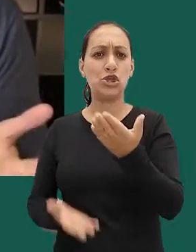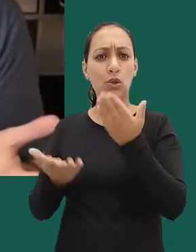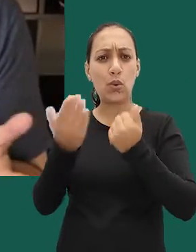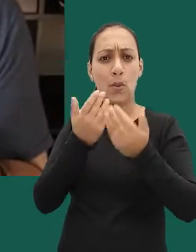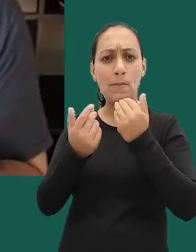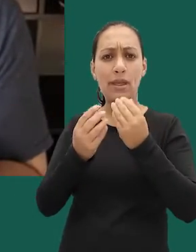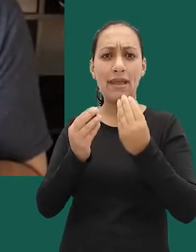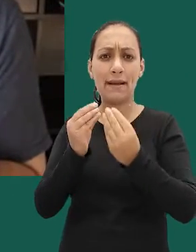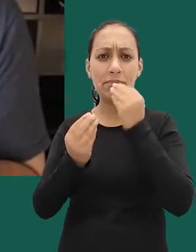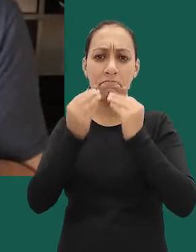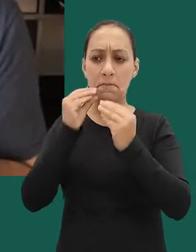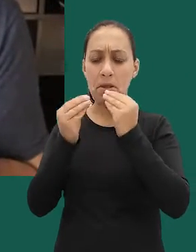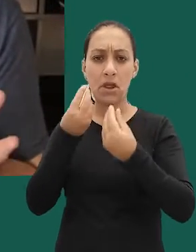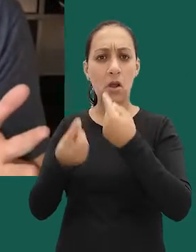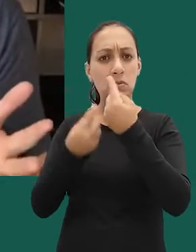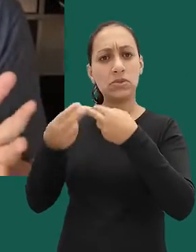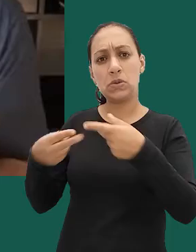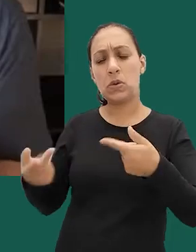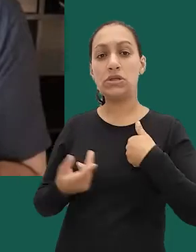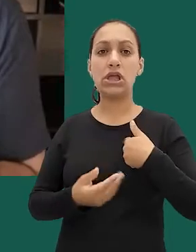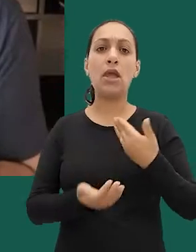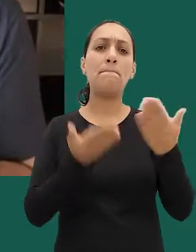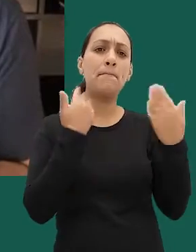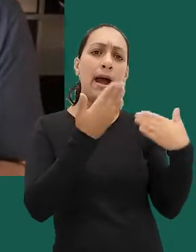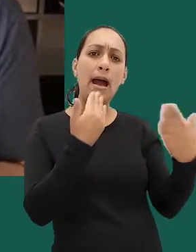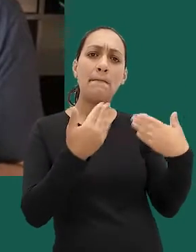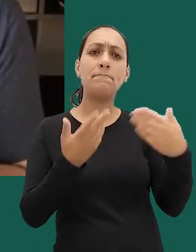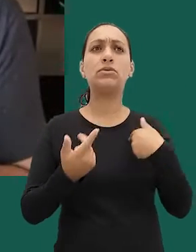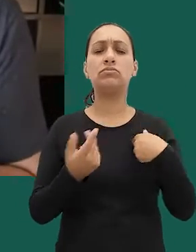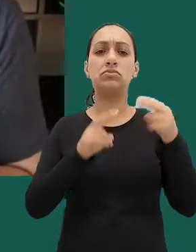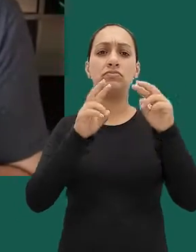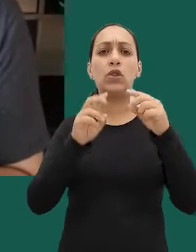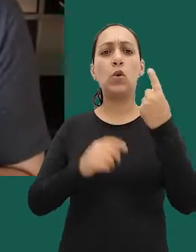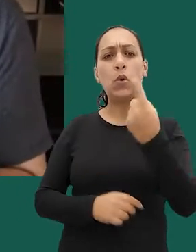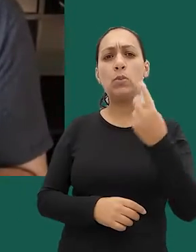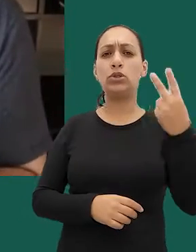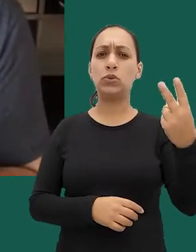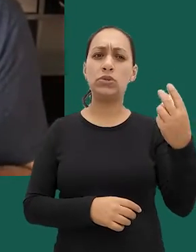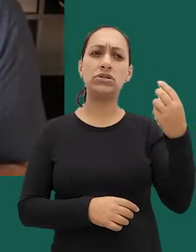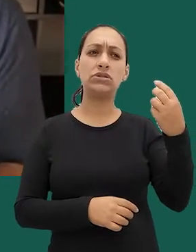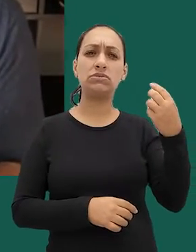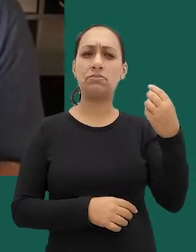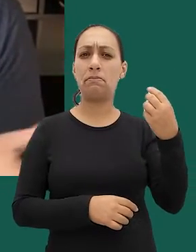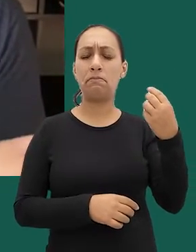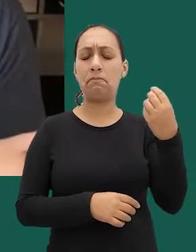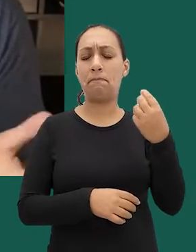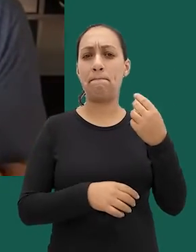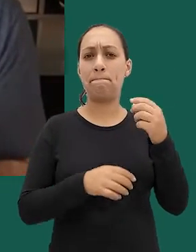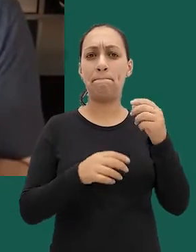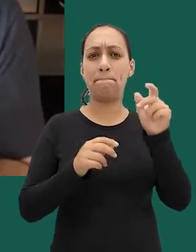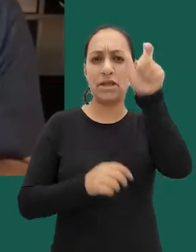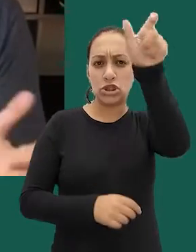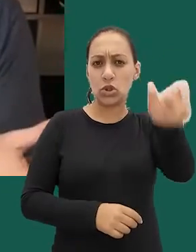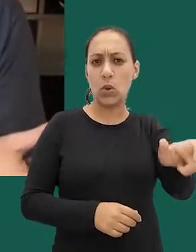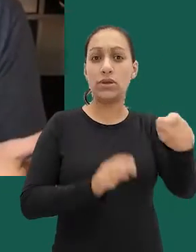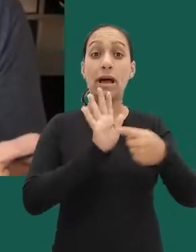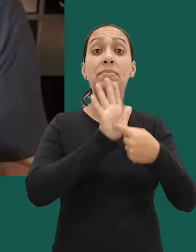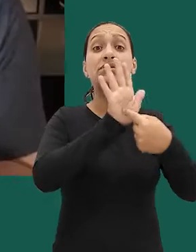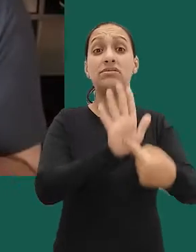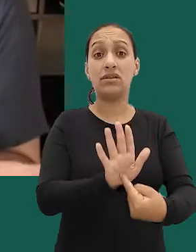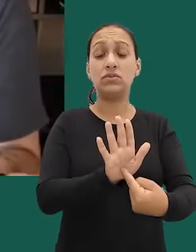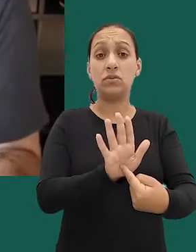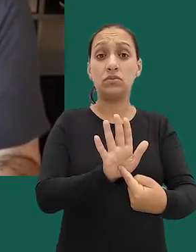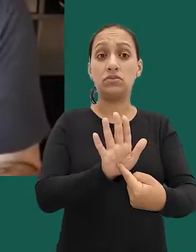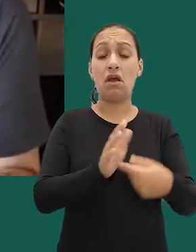conversava sobre a Amazon. E tinha sempre uma ou duas pessoas, no máximo, apresentando sobre um tópico. Eu simplesmente fui, não conhecia